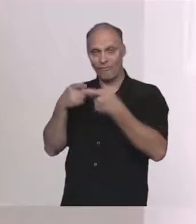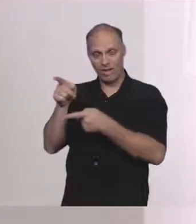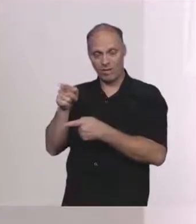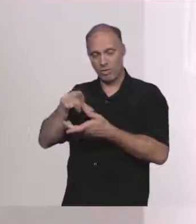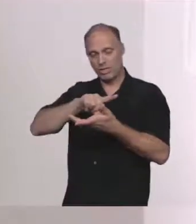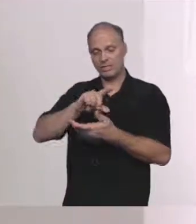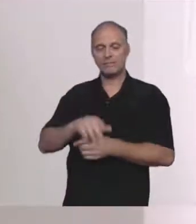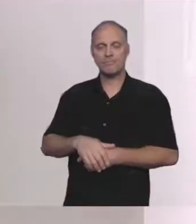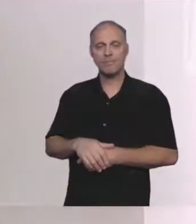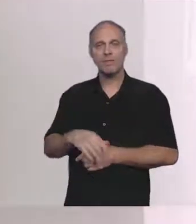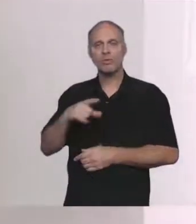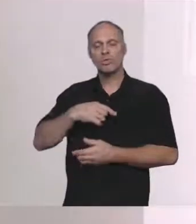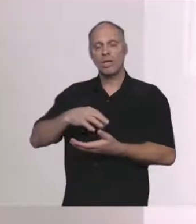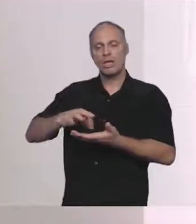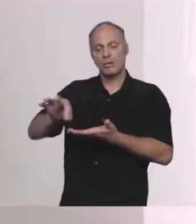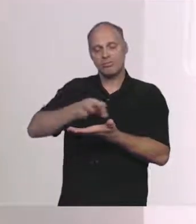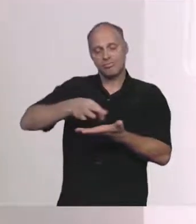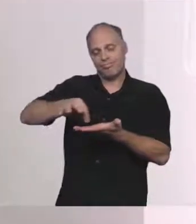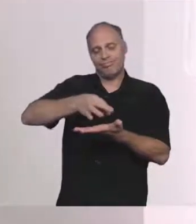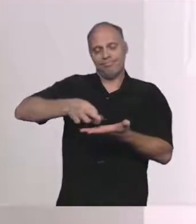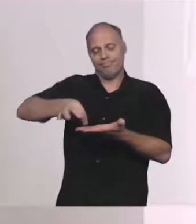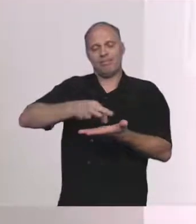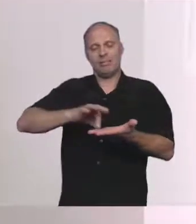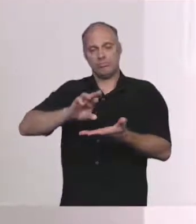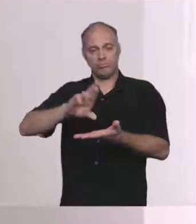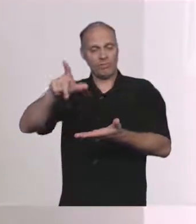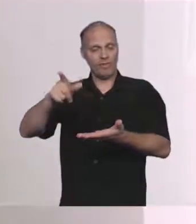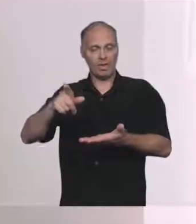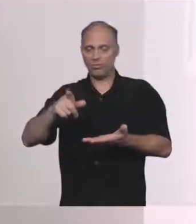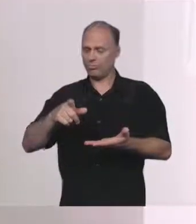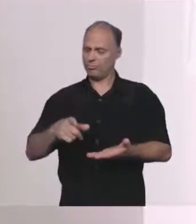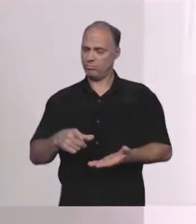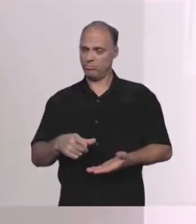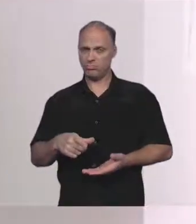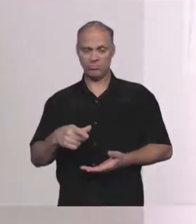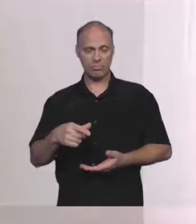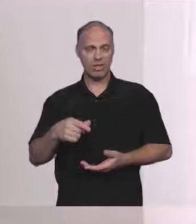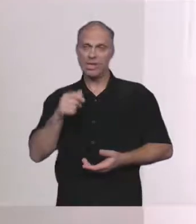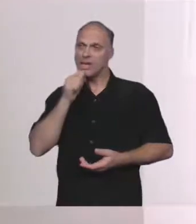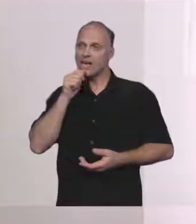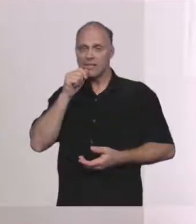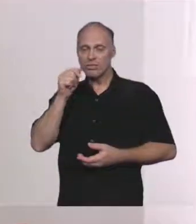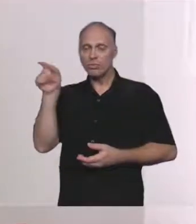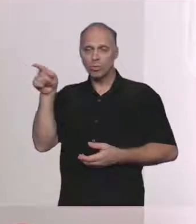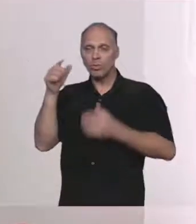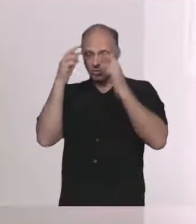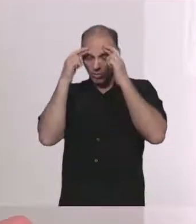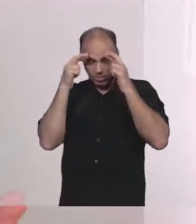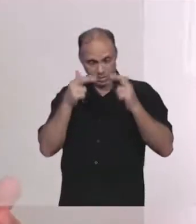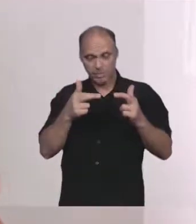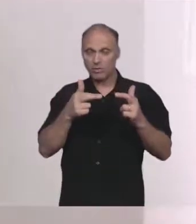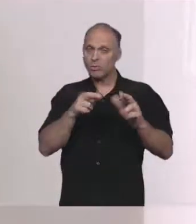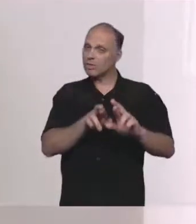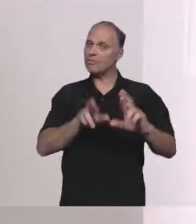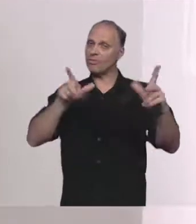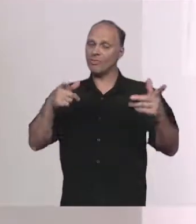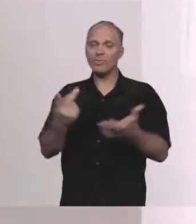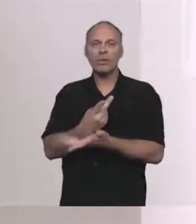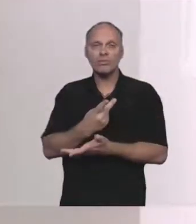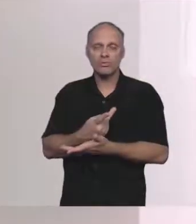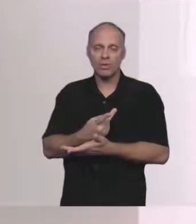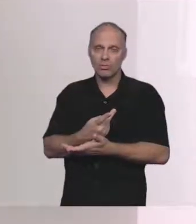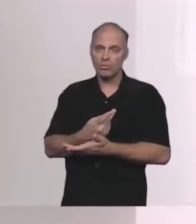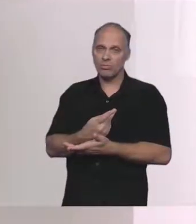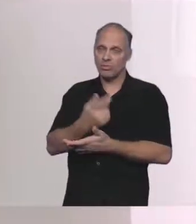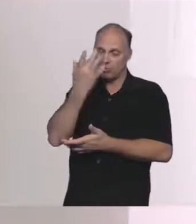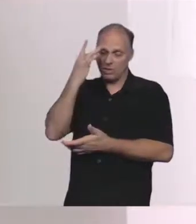assim, que teu traço estava diferente e tu respeitou isso. Quer dizer,